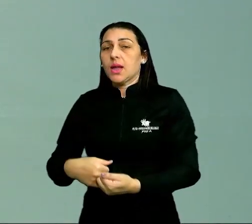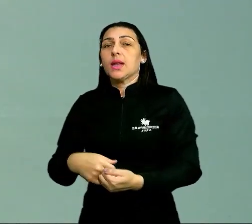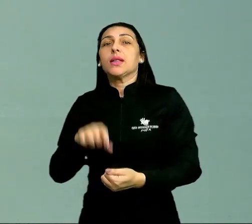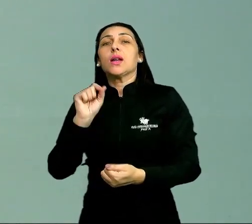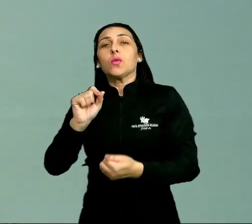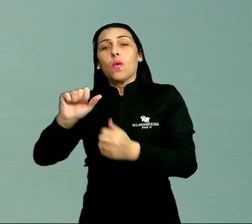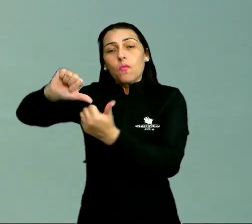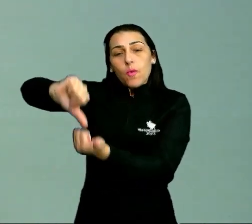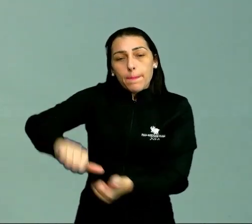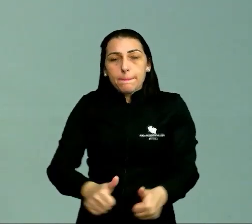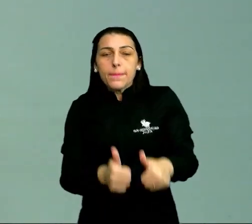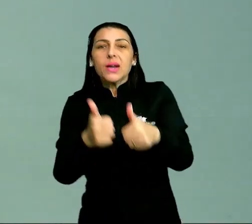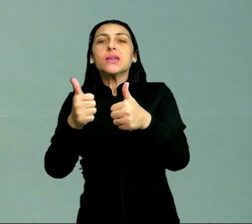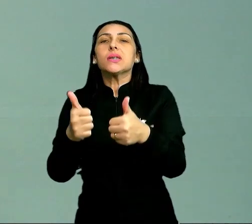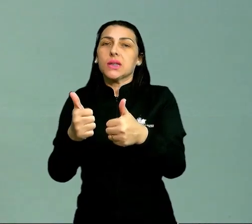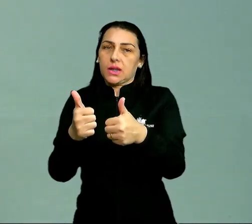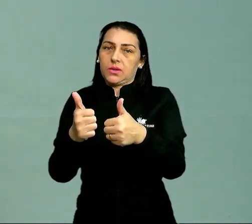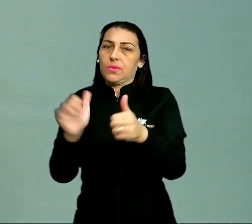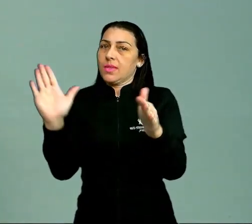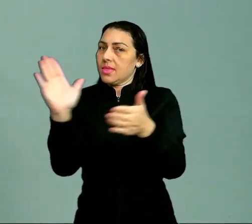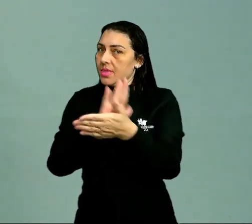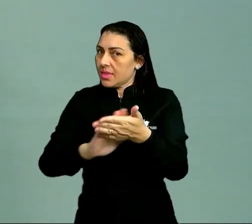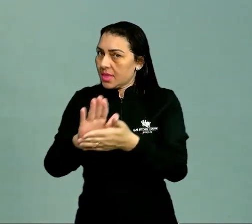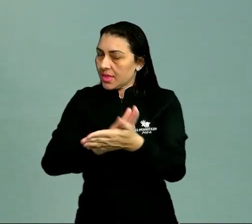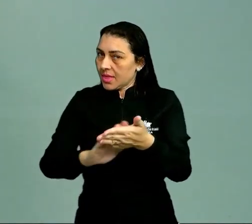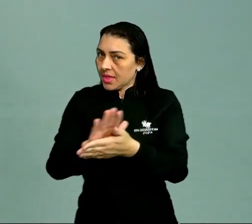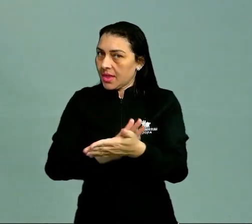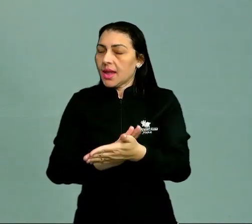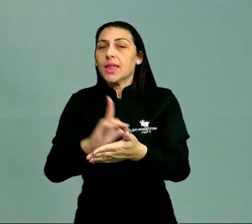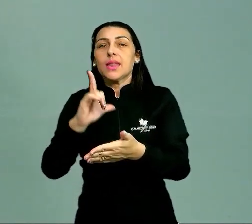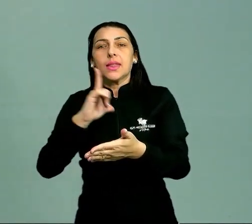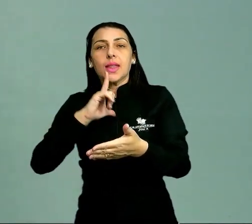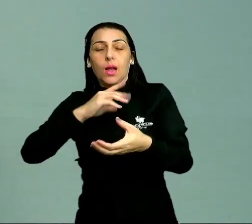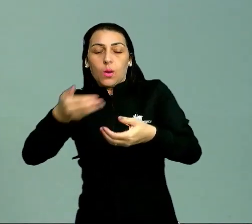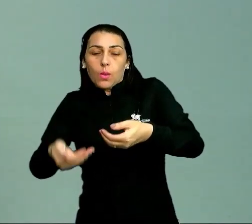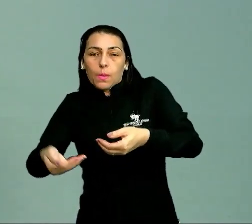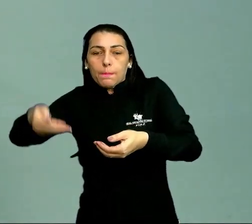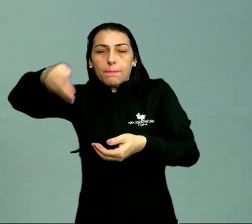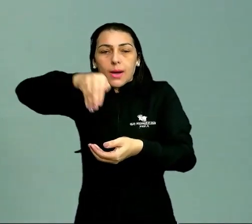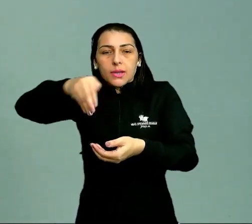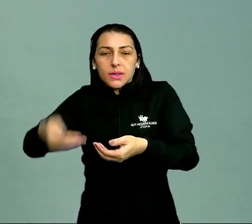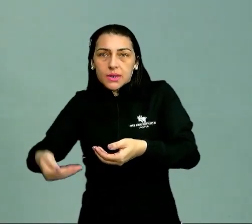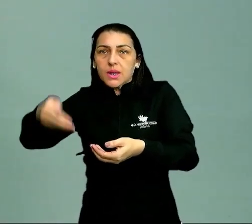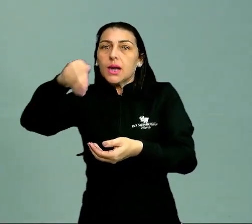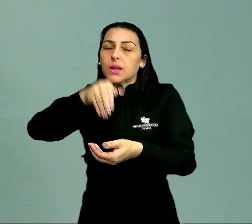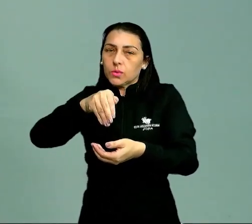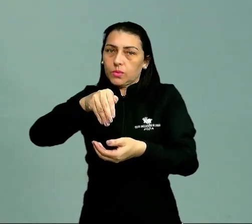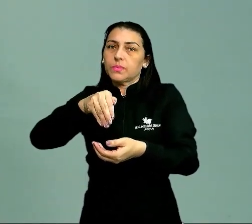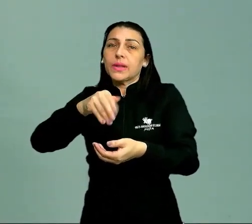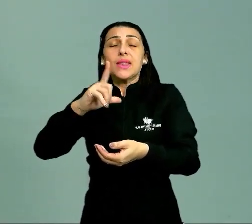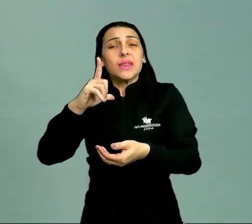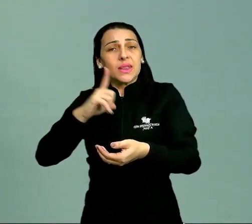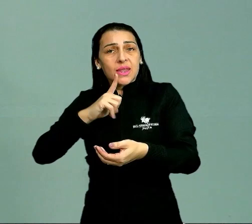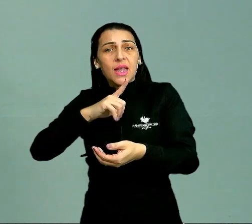foi batizado. Então, nesse aspecto, nós temos aí um etnocentrismo negativo que, pelo